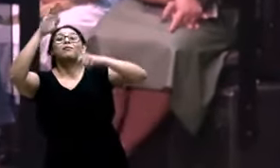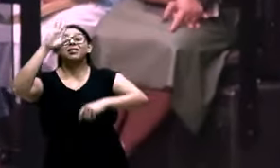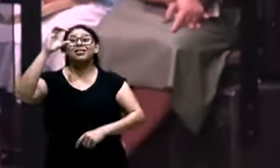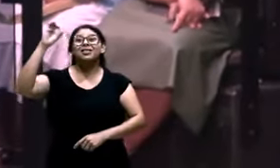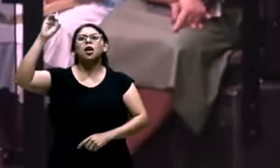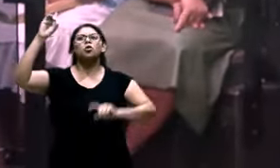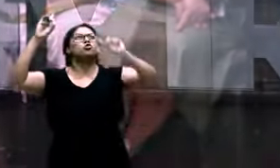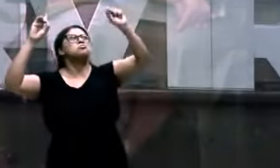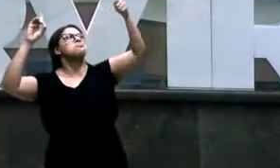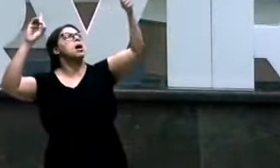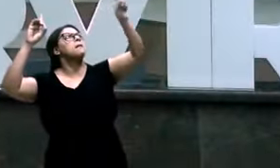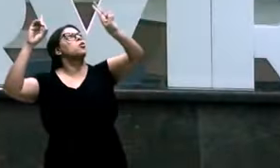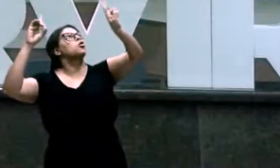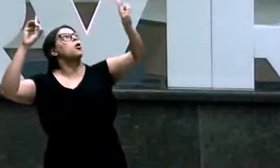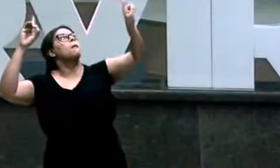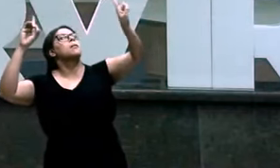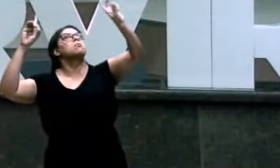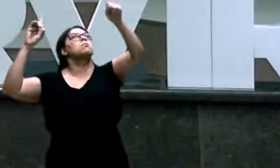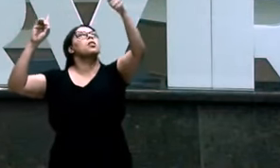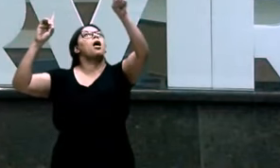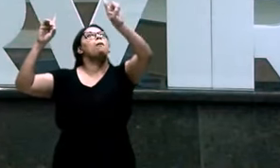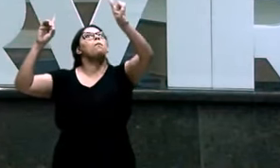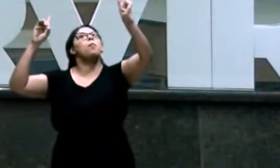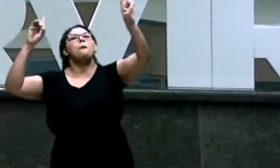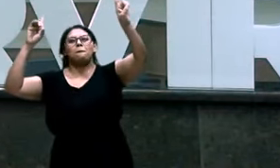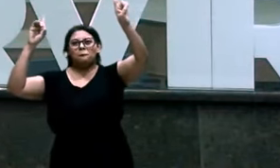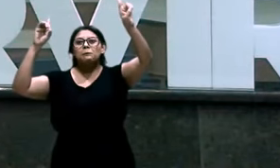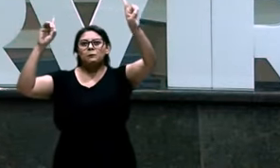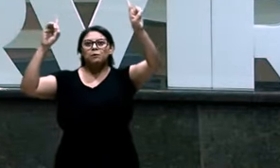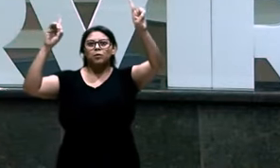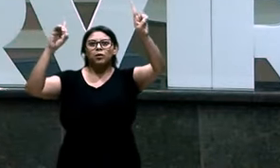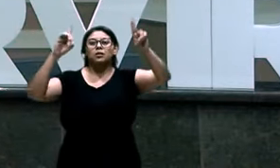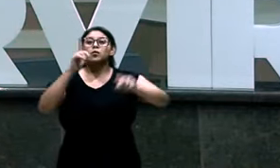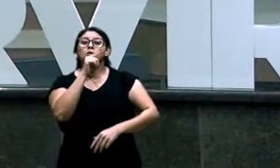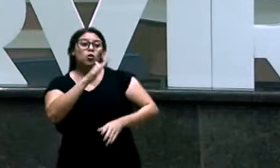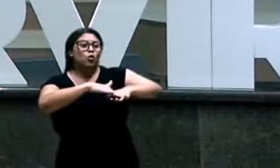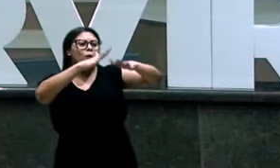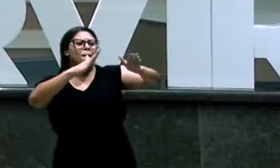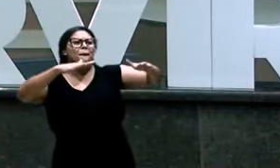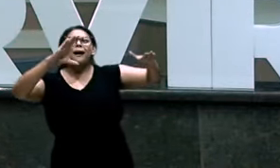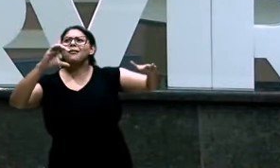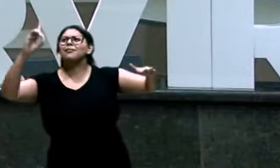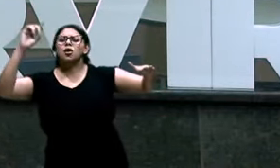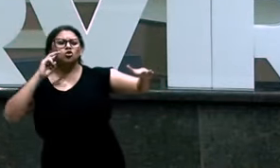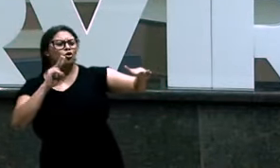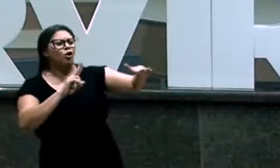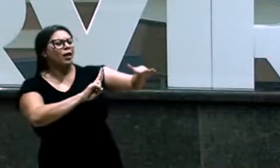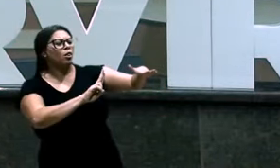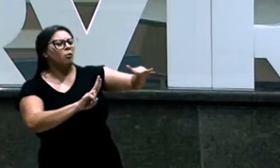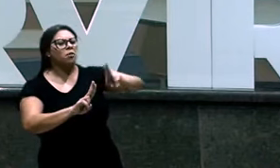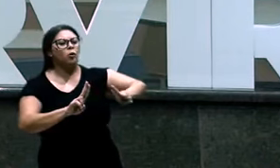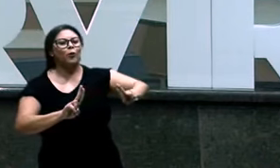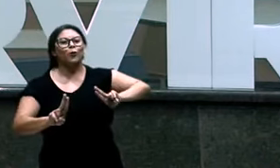oceanos na concha de suas mãos, poderia esse Deus que se assenta no globo terrestre, poderia esse Deus habitar